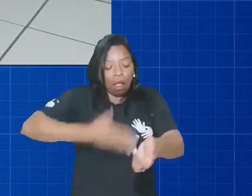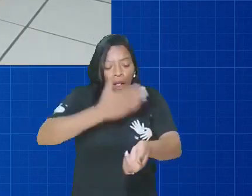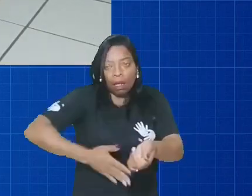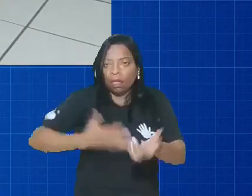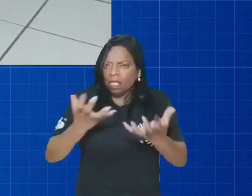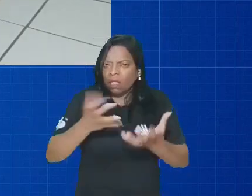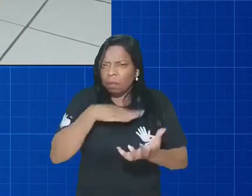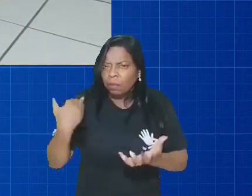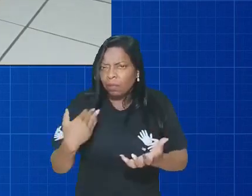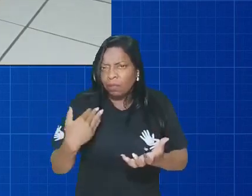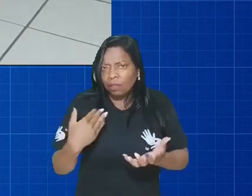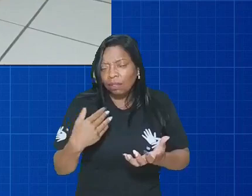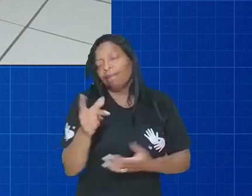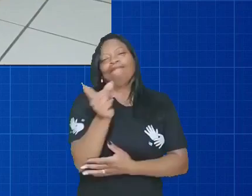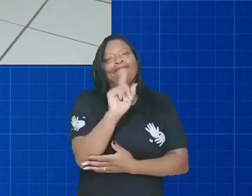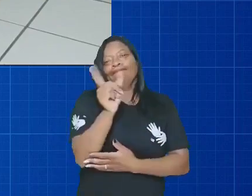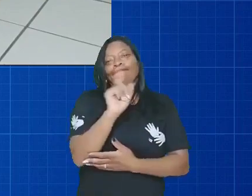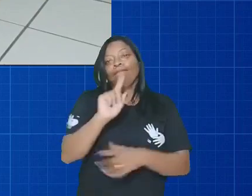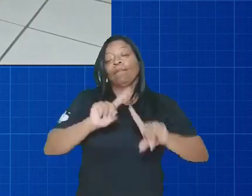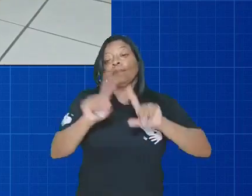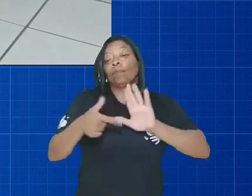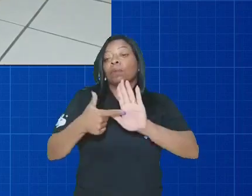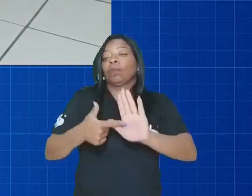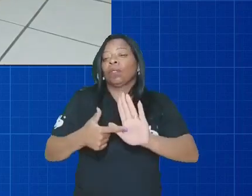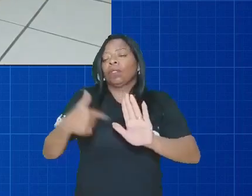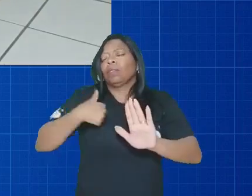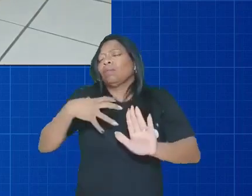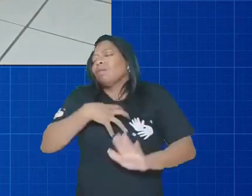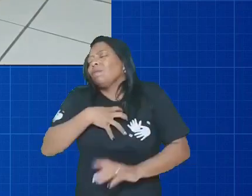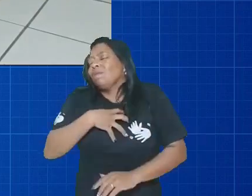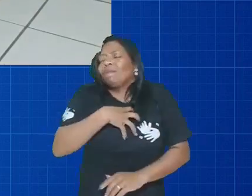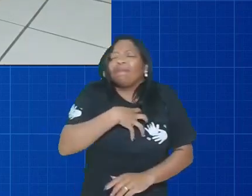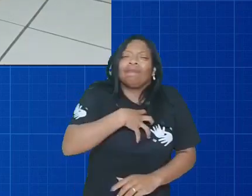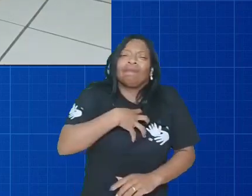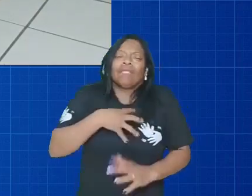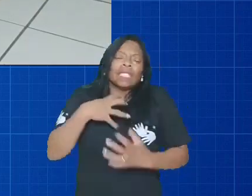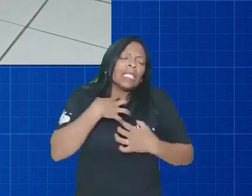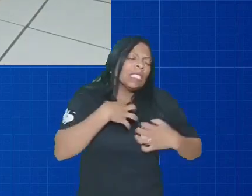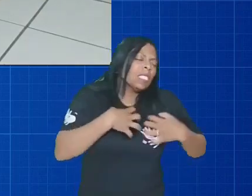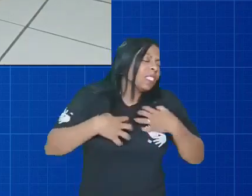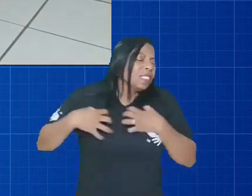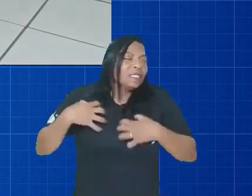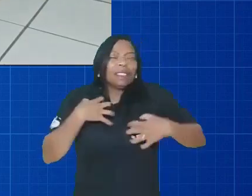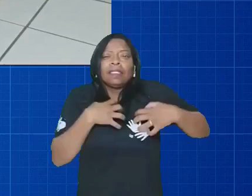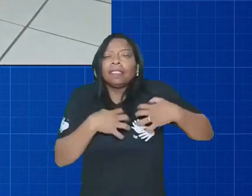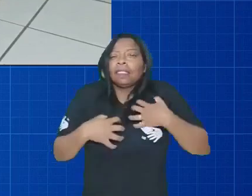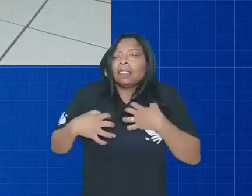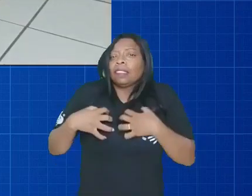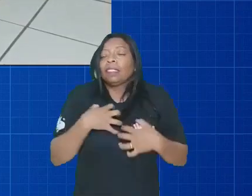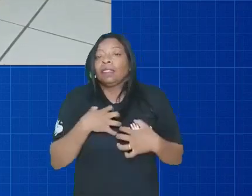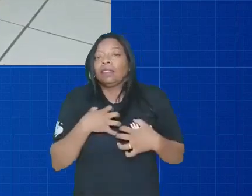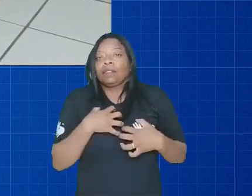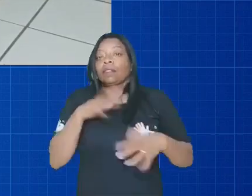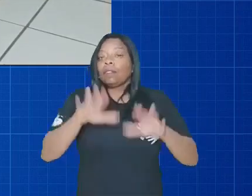suicídio, mas ela está mostrando que, tá doendo muito, tá? Então, assim, nem sempre uma criança que ela vai chorar e